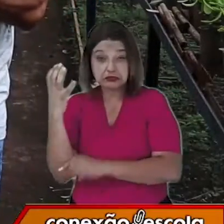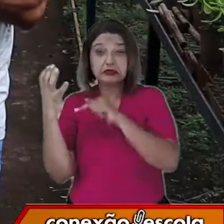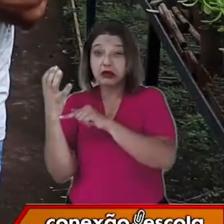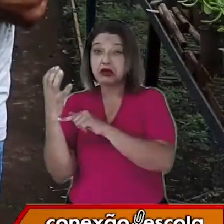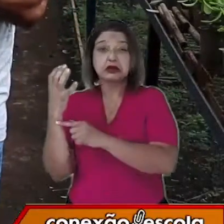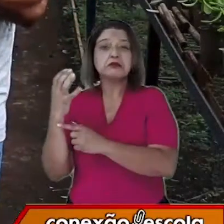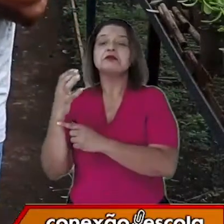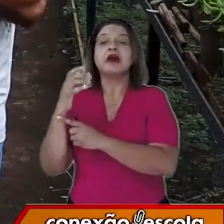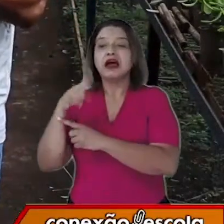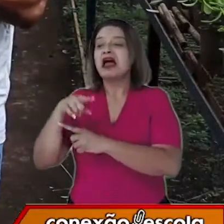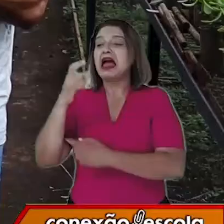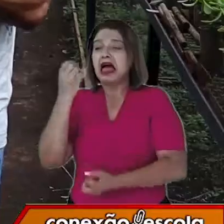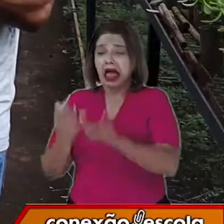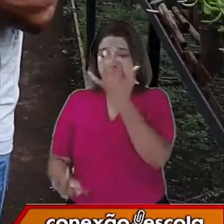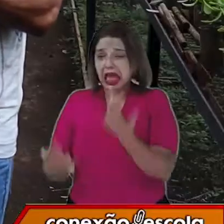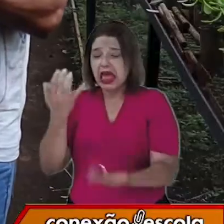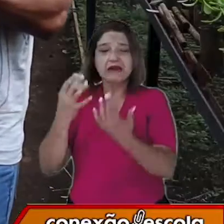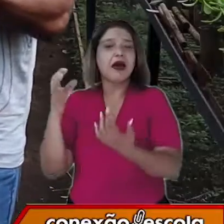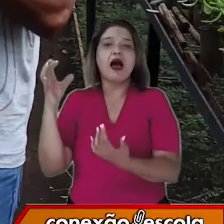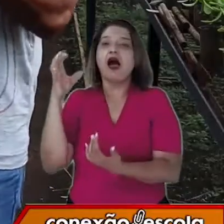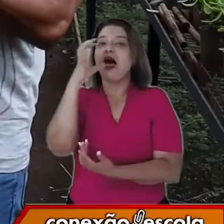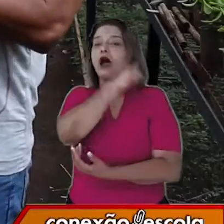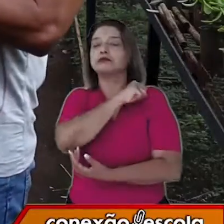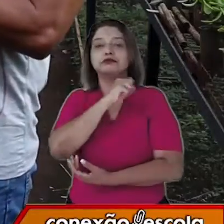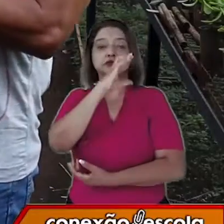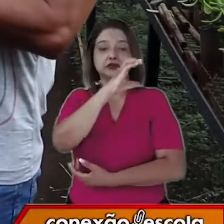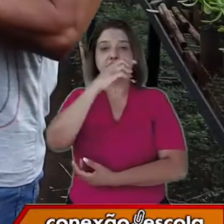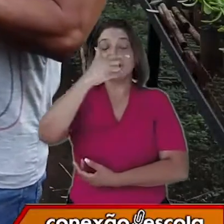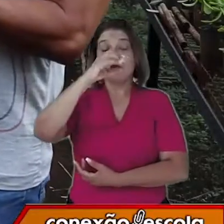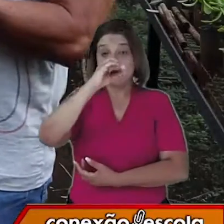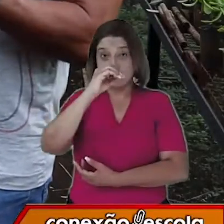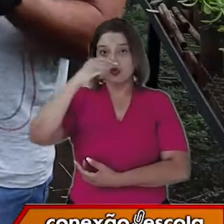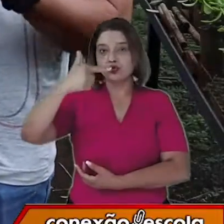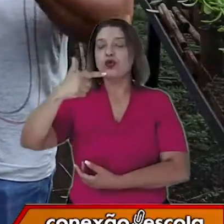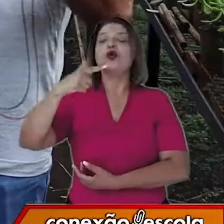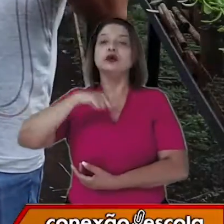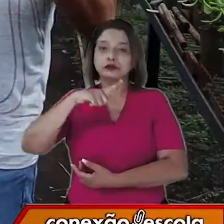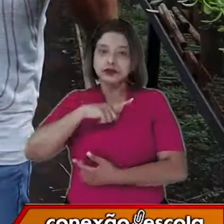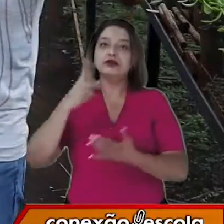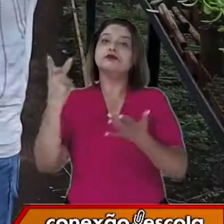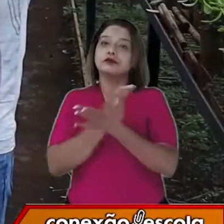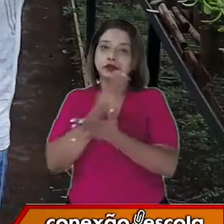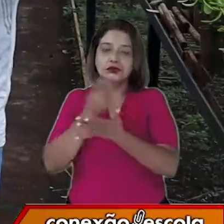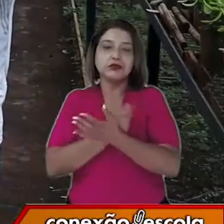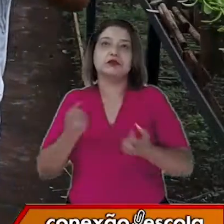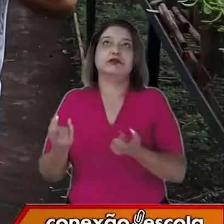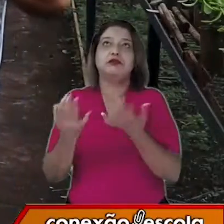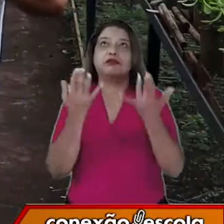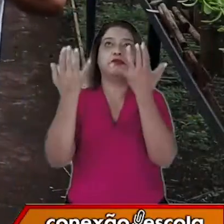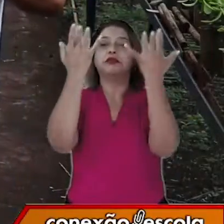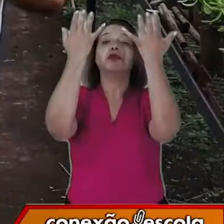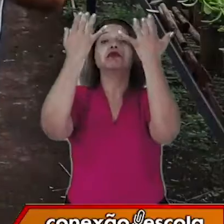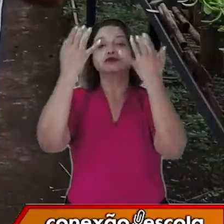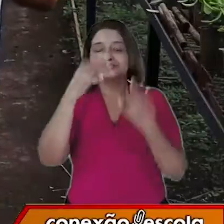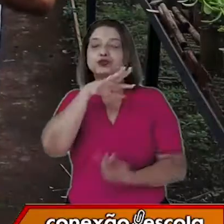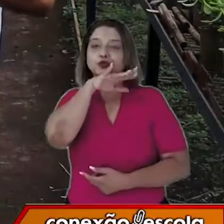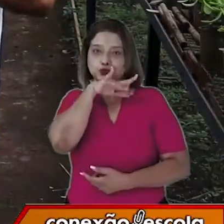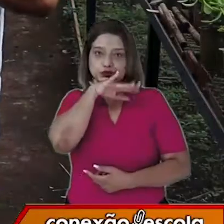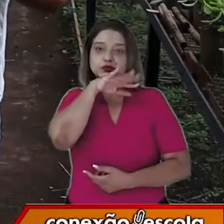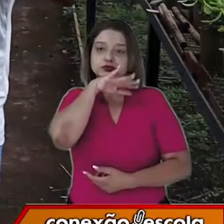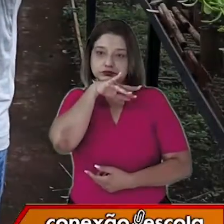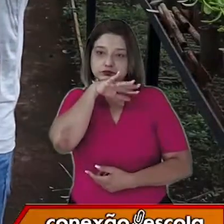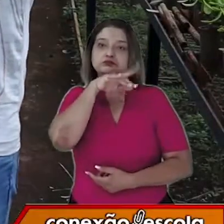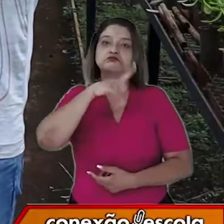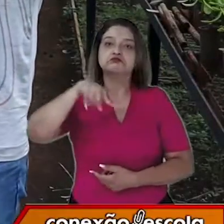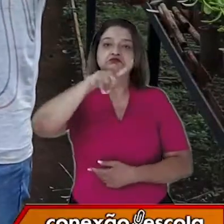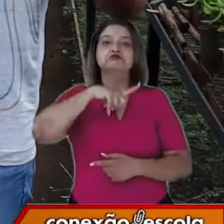ou apodrecendo, esse gás volta. Mas se eu tenho ela viva, em pé, esse gás vai sendo armazenado. E com isso,